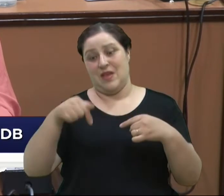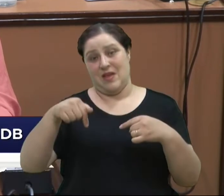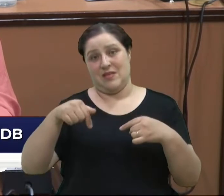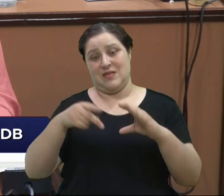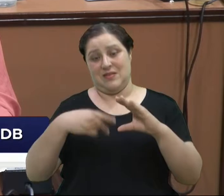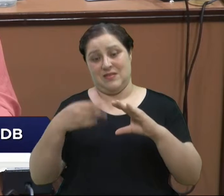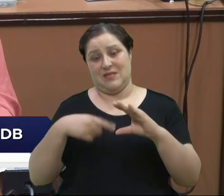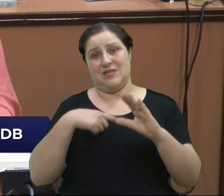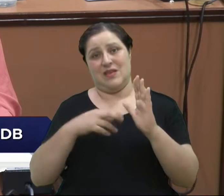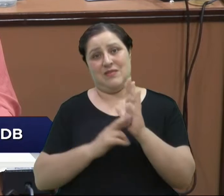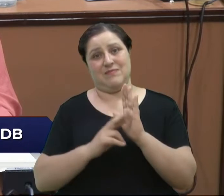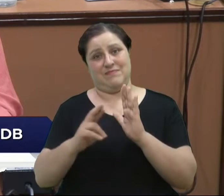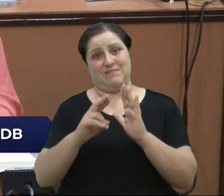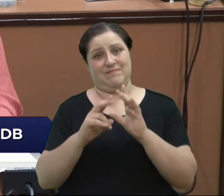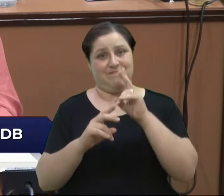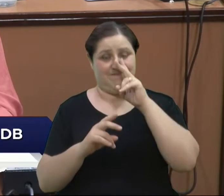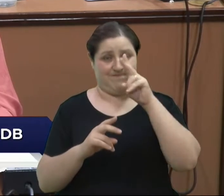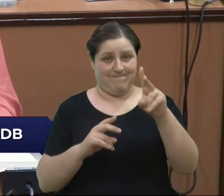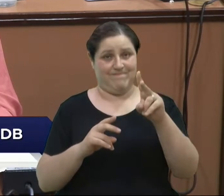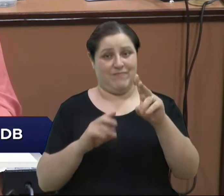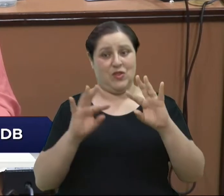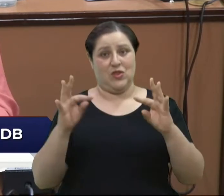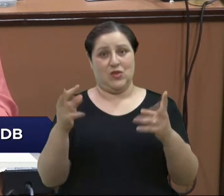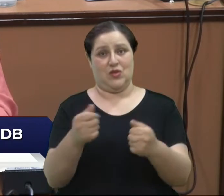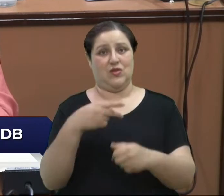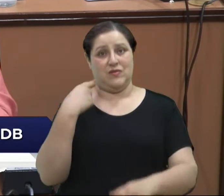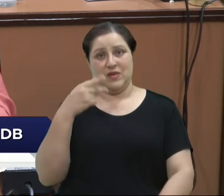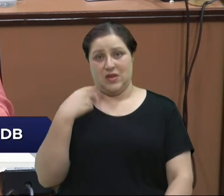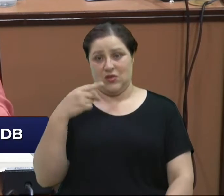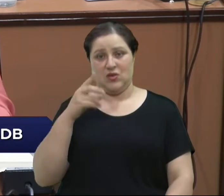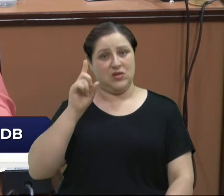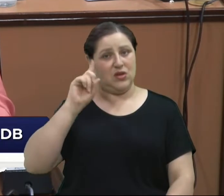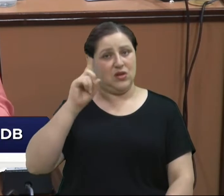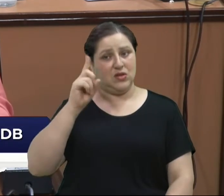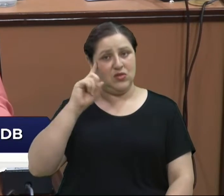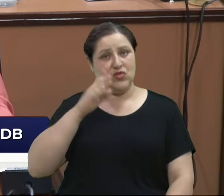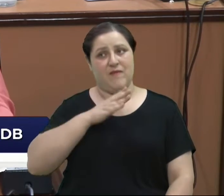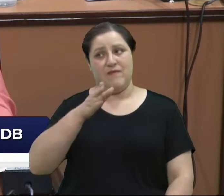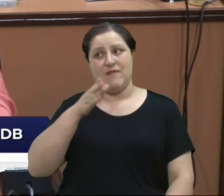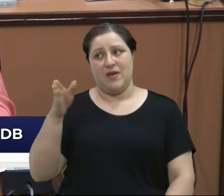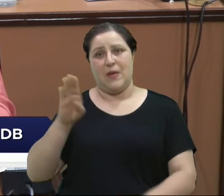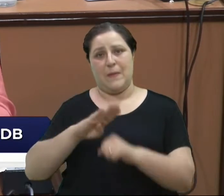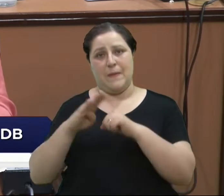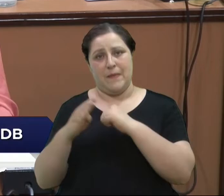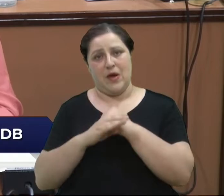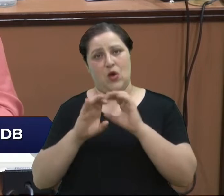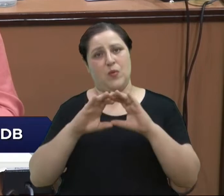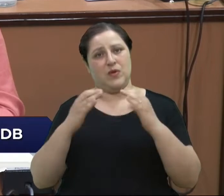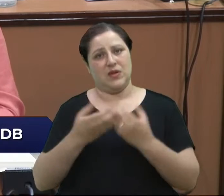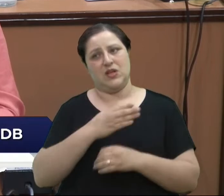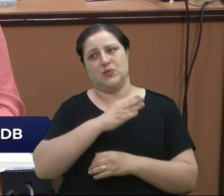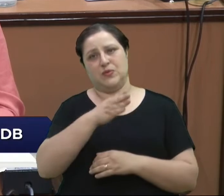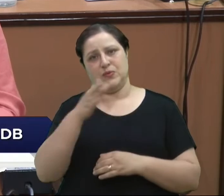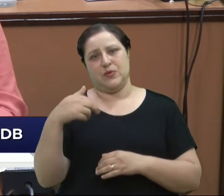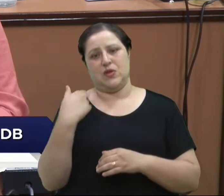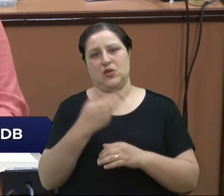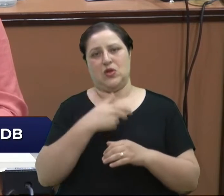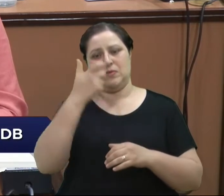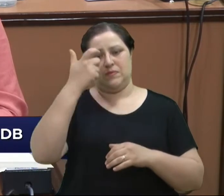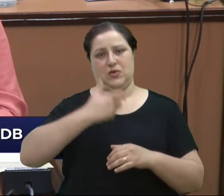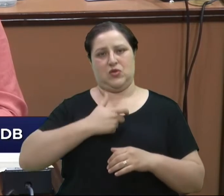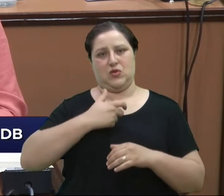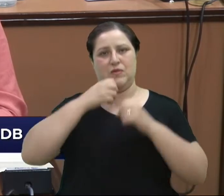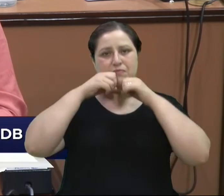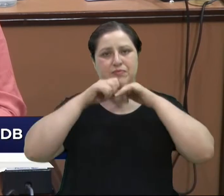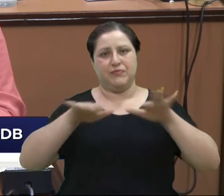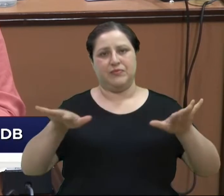grande representatividade, né, todos os vereadores estão diariamente nos bairros, nas comunidades, somos agentes que